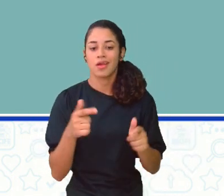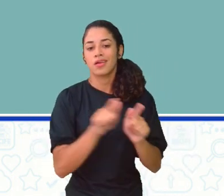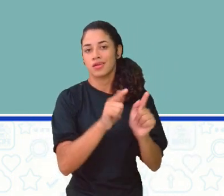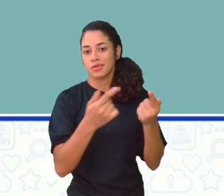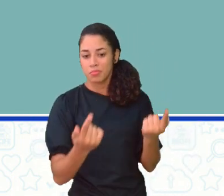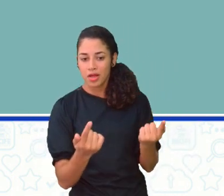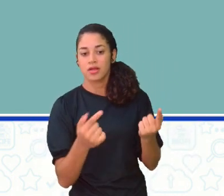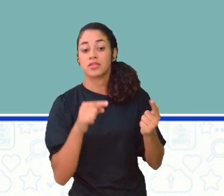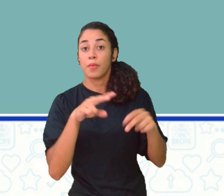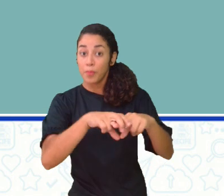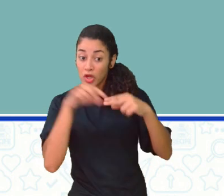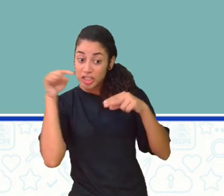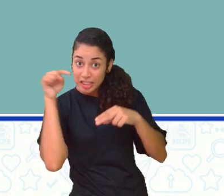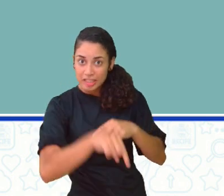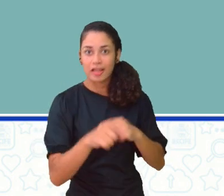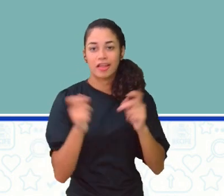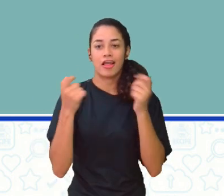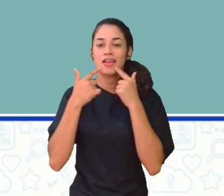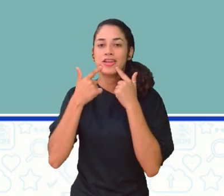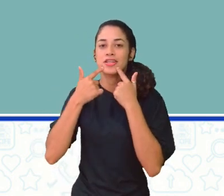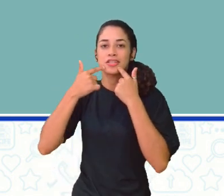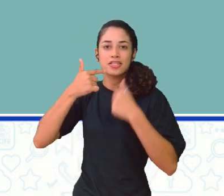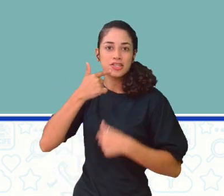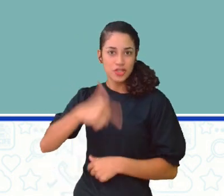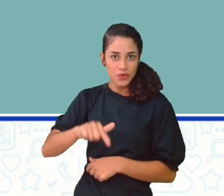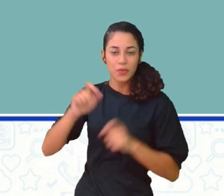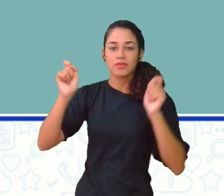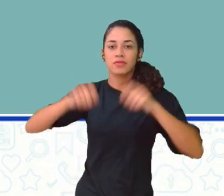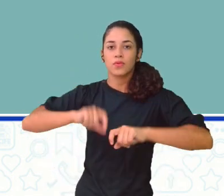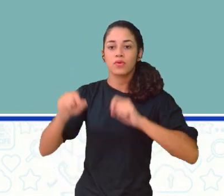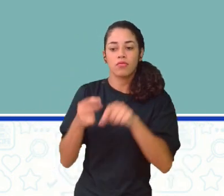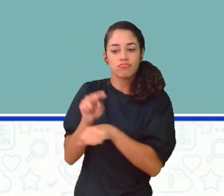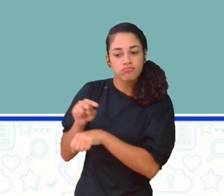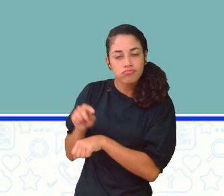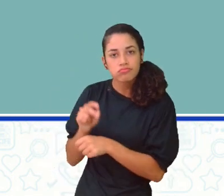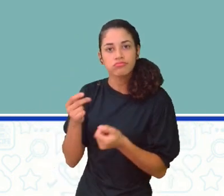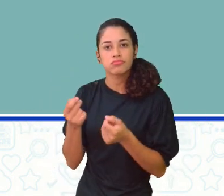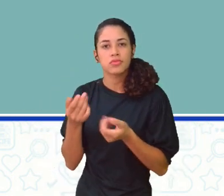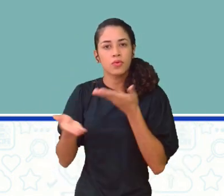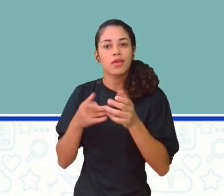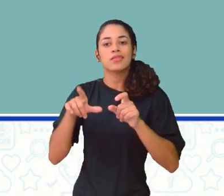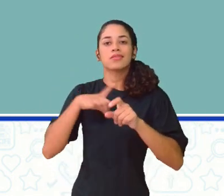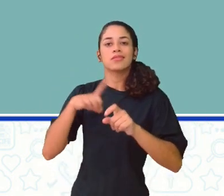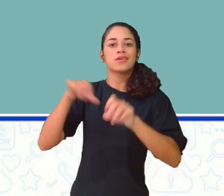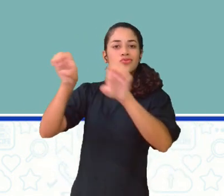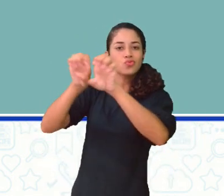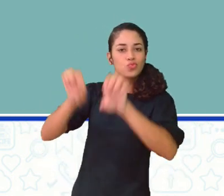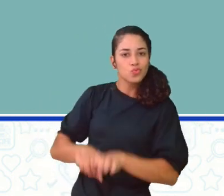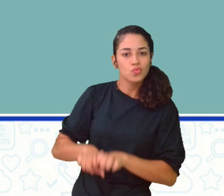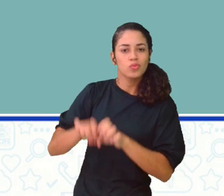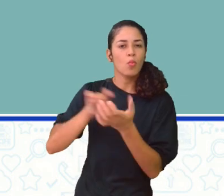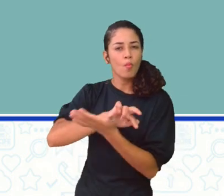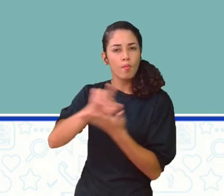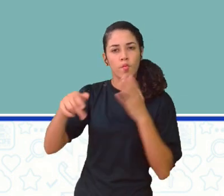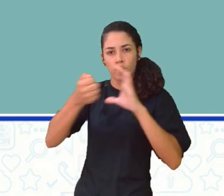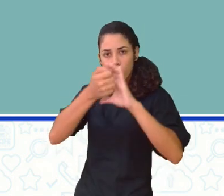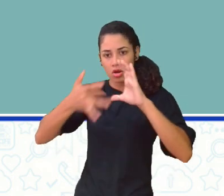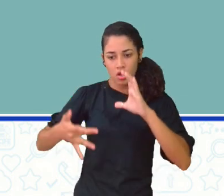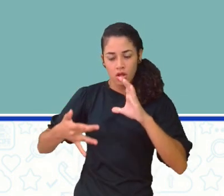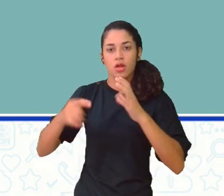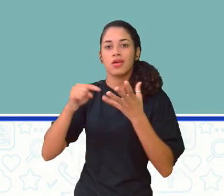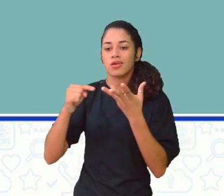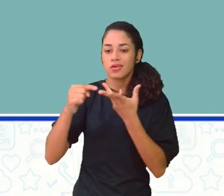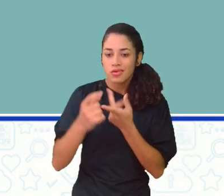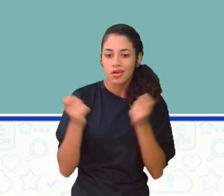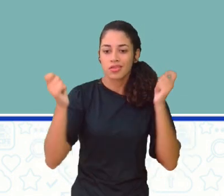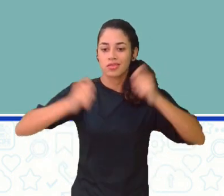ser analisada e preservada, apresentando unidades e estruturas que permitem o bom uso da